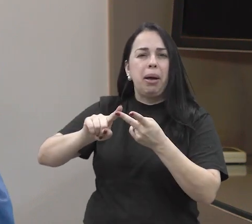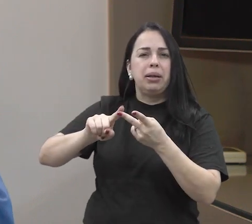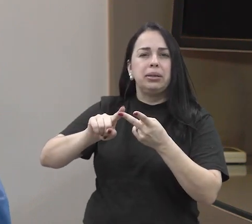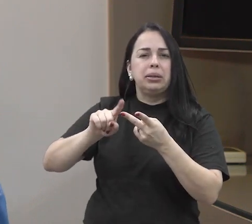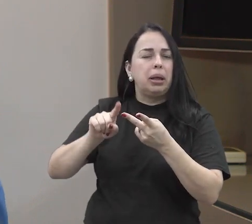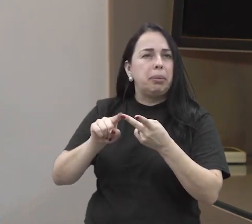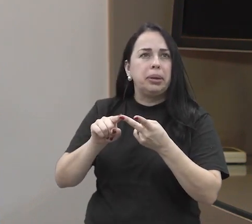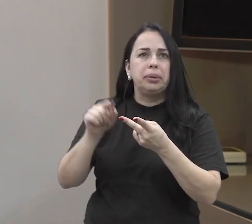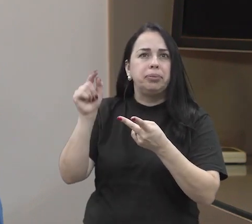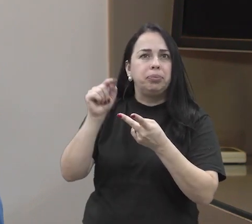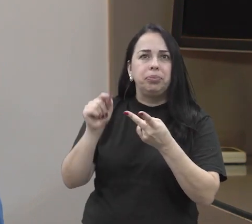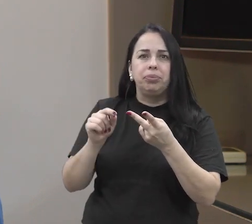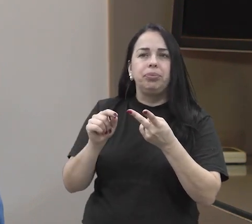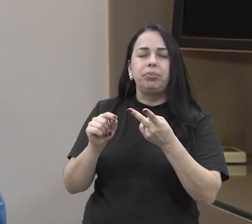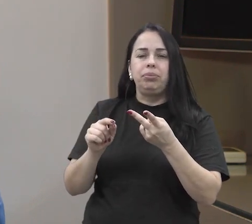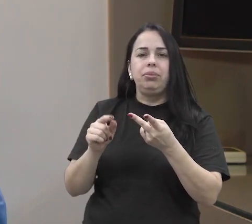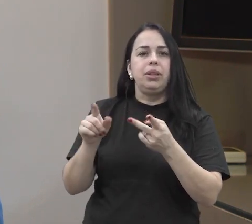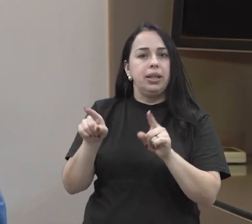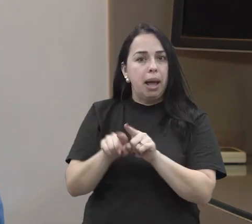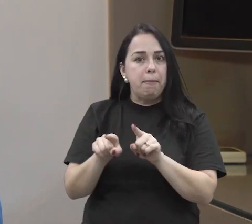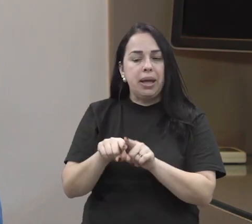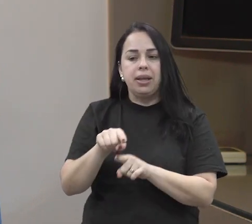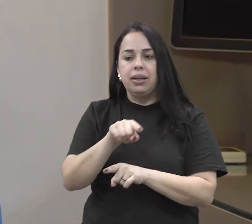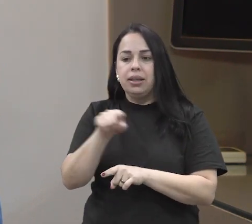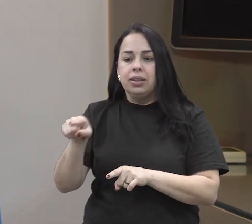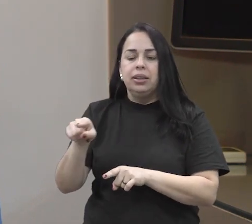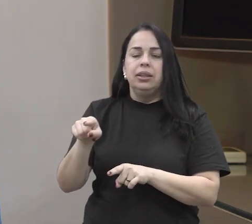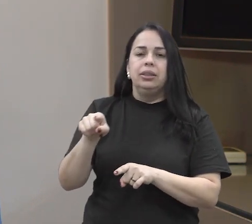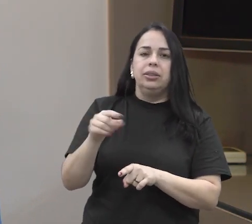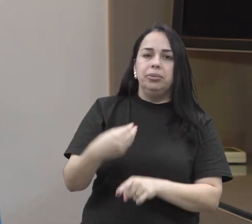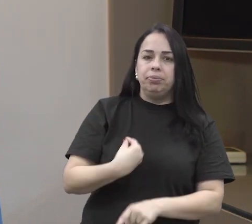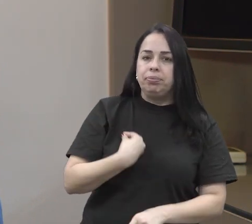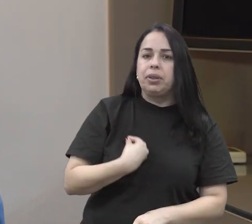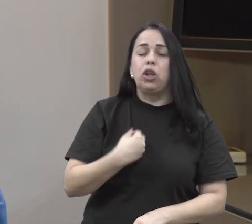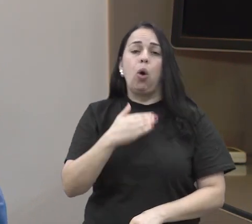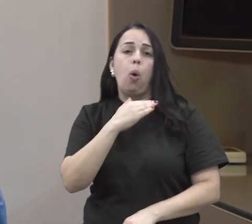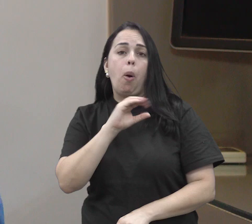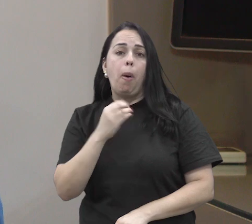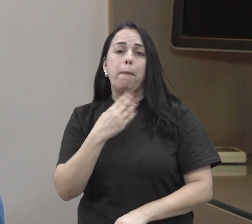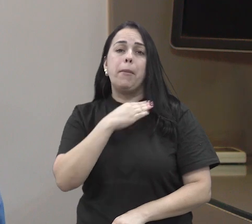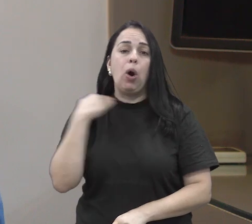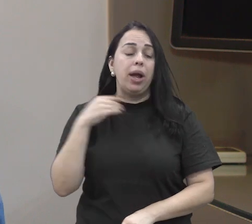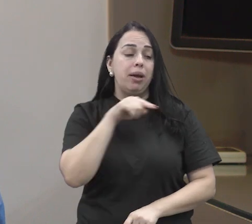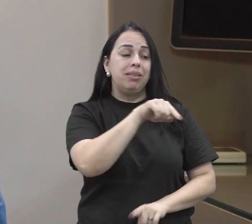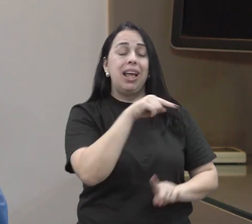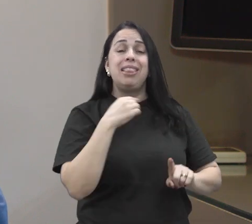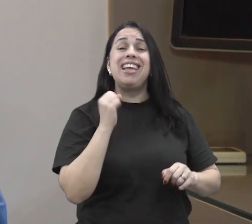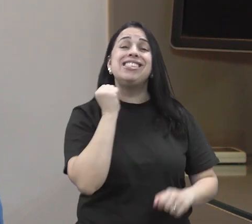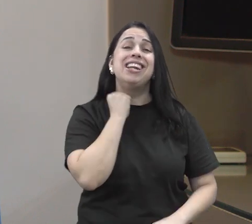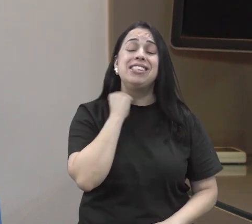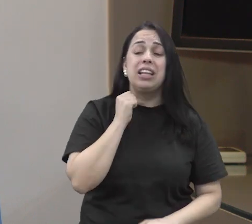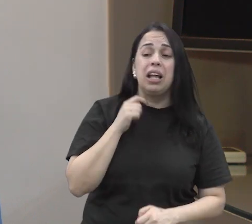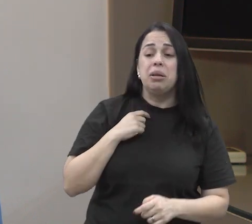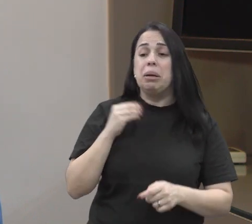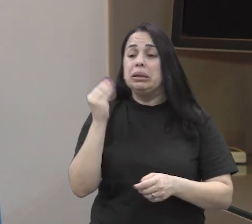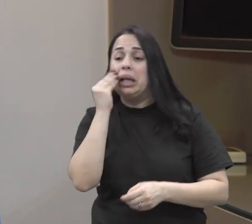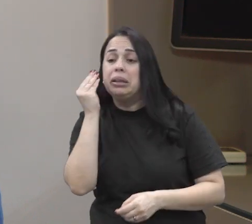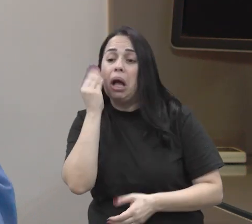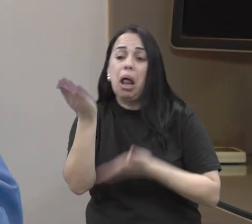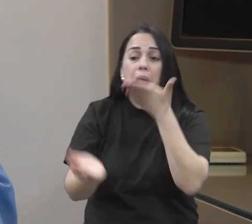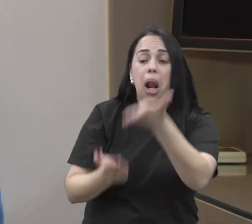muito perigosas e que muitas vezes envolvem uma questão de risco, né, de vida e morte, isso gera muito estresse e aí o médico acaba